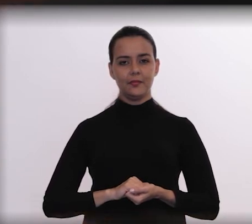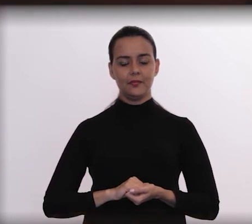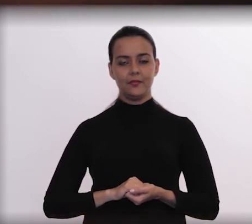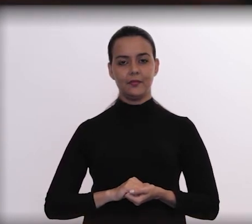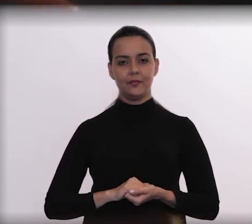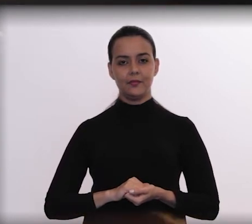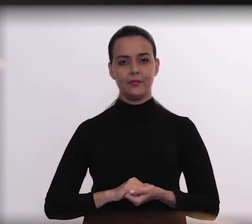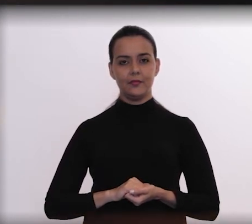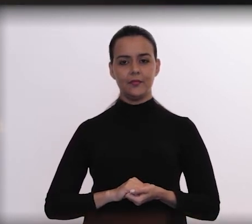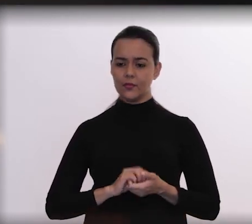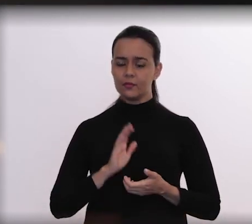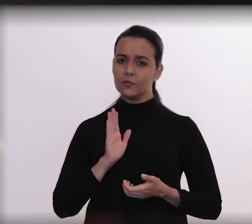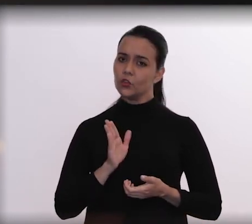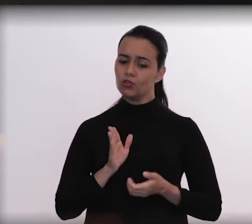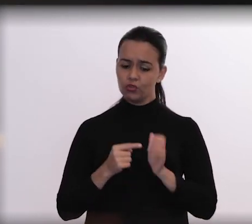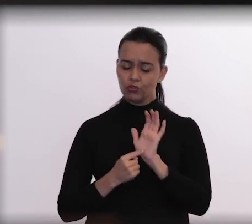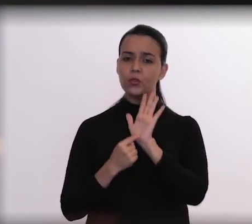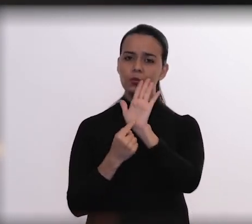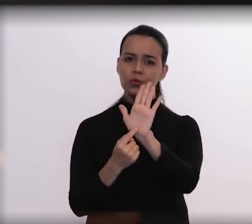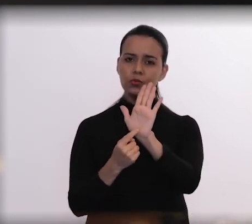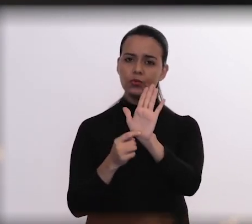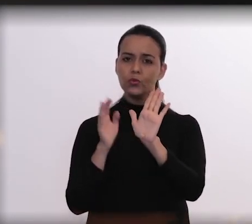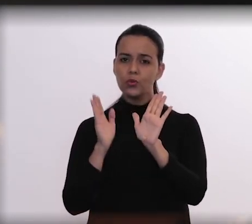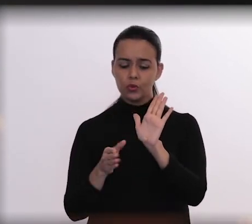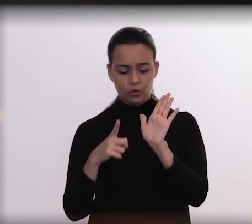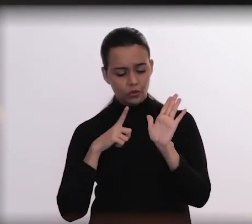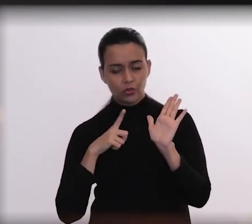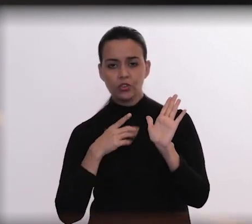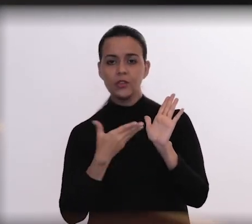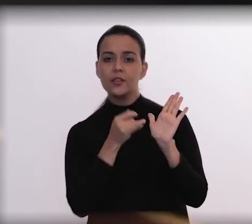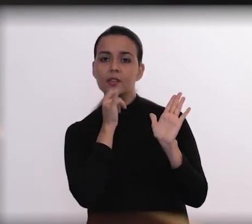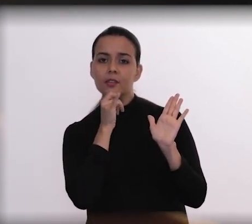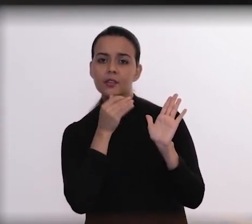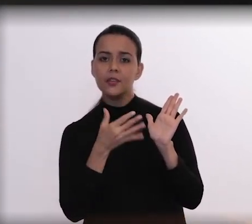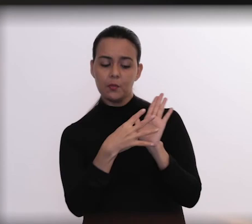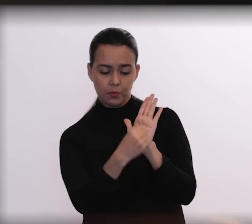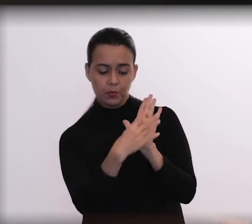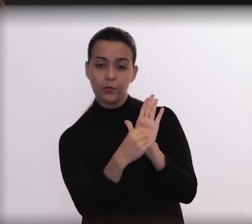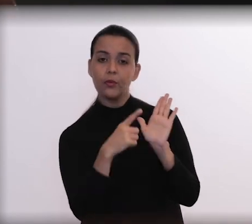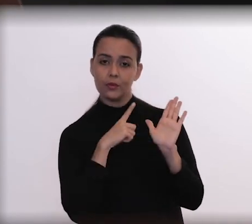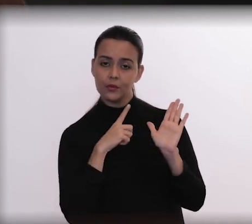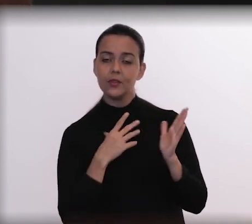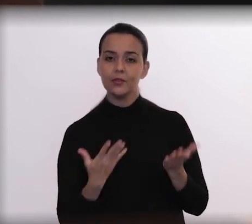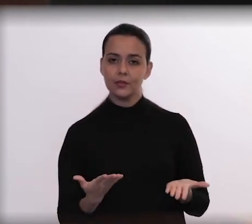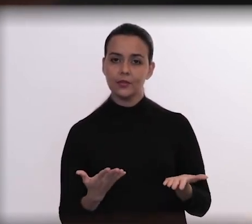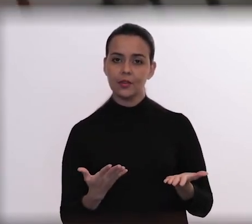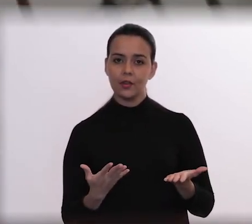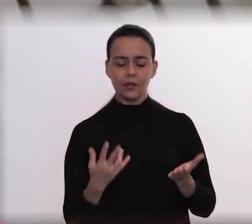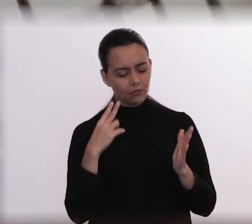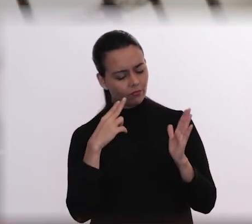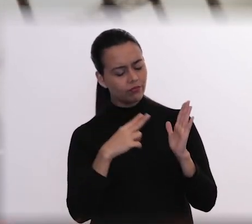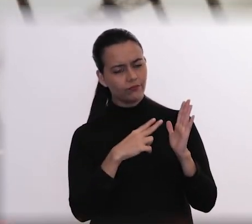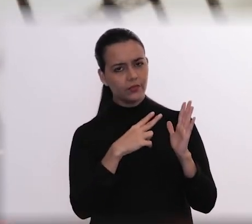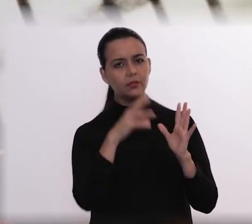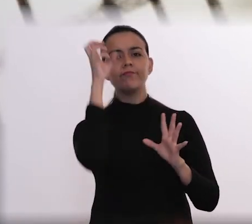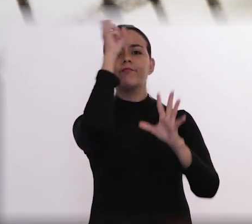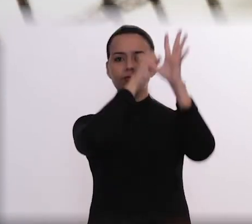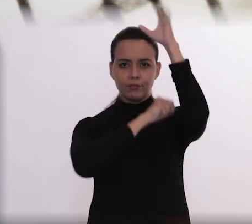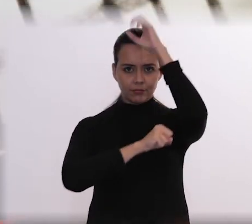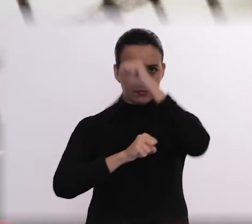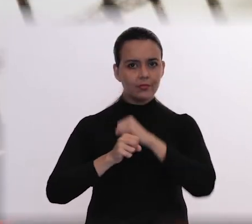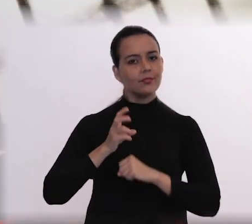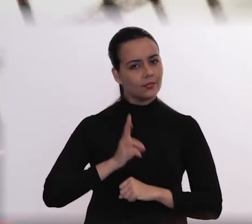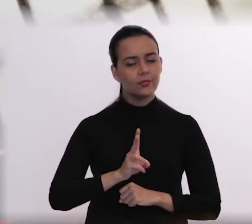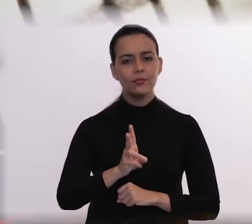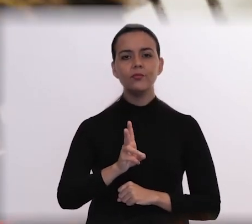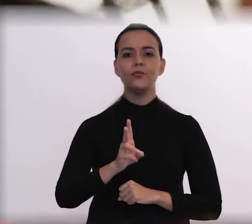Acho que a grande lição está dada na existência dessas obras e no fato de que elas nos ensinam tanto ainda hoje em dia, não é?